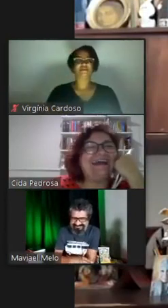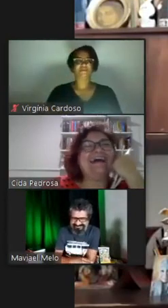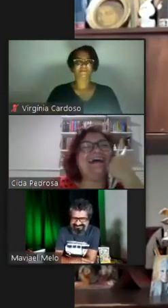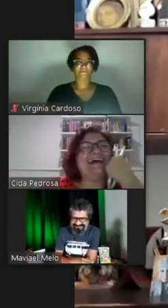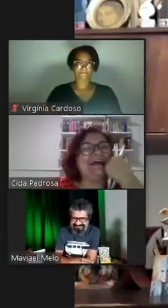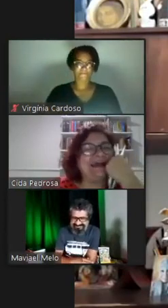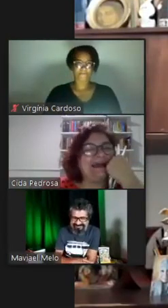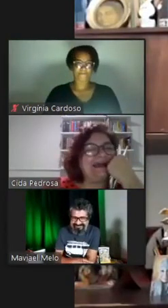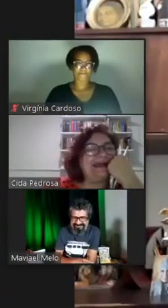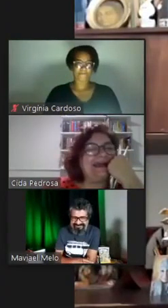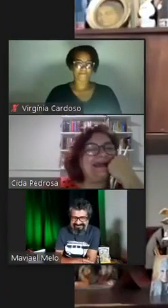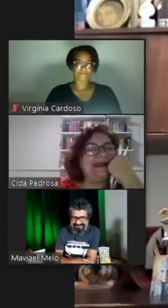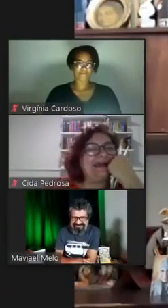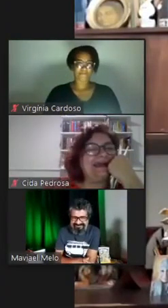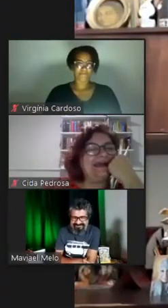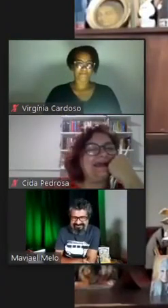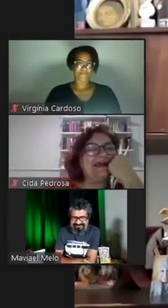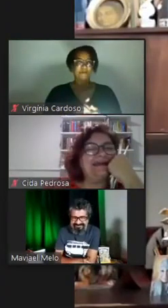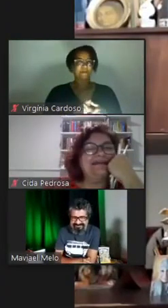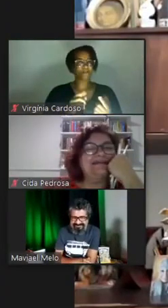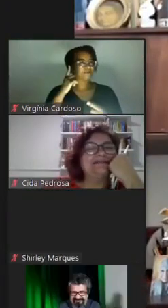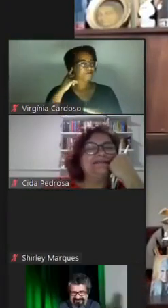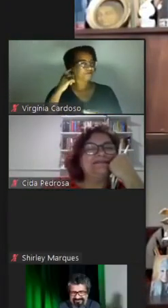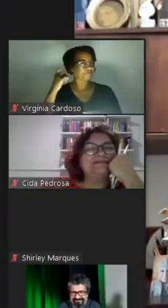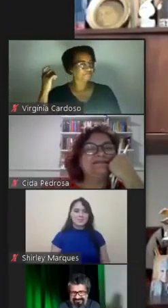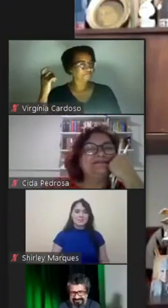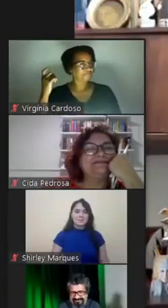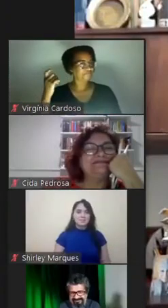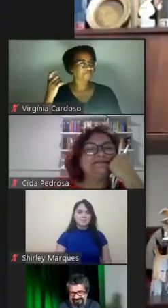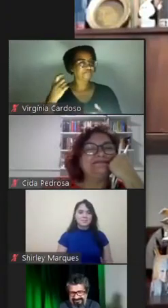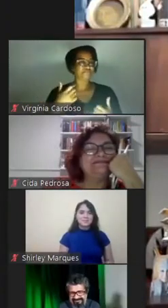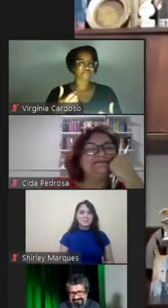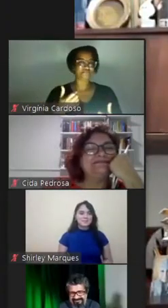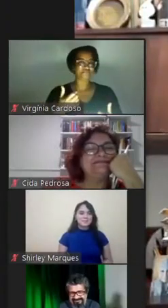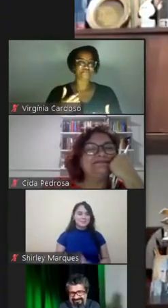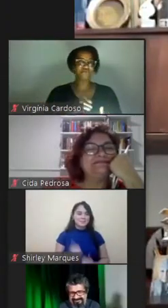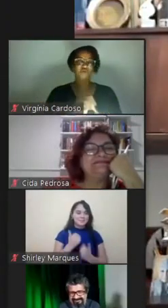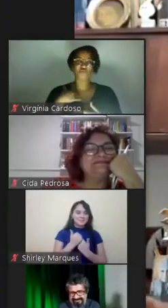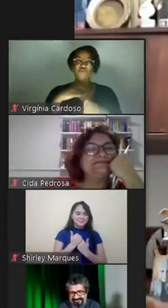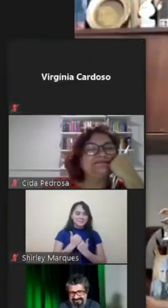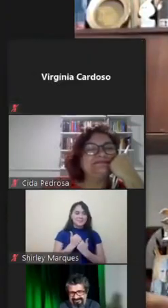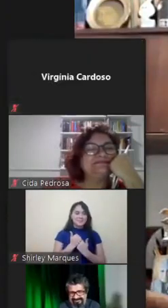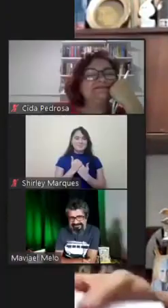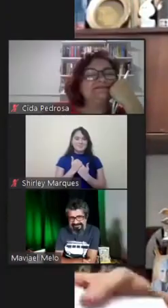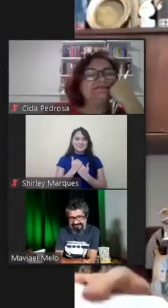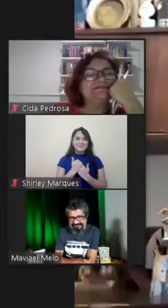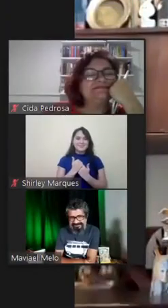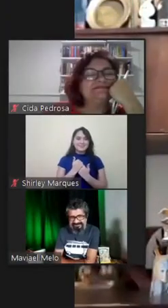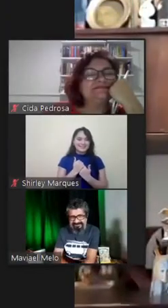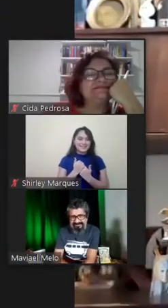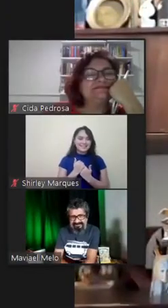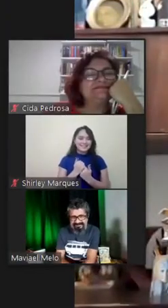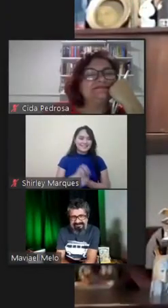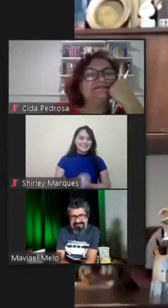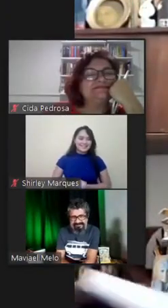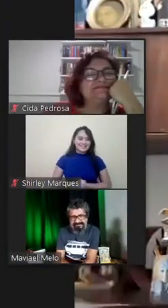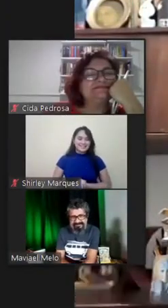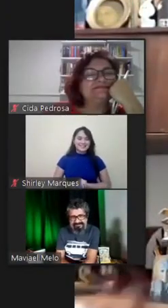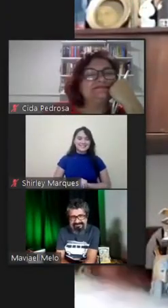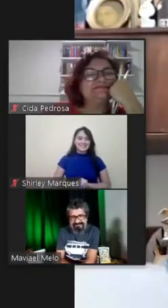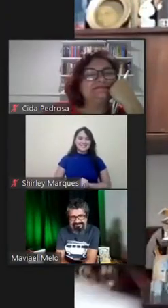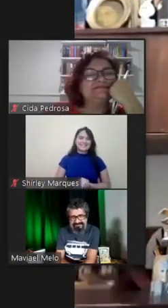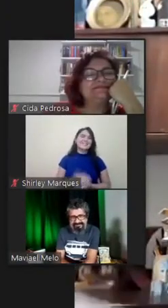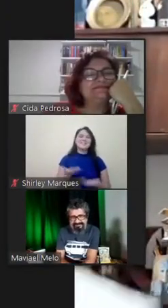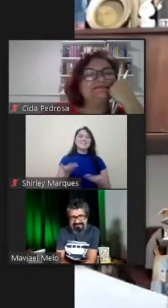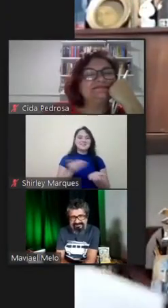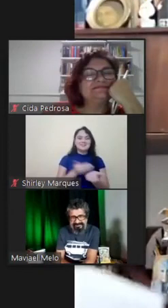Mas pelo menos se ele escutou, né, se ele escutou essa canção, eu já fiquei feliz, porque realmente era um sonho, né? Vamos lá,